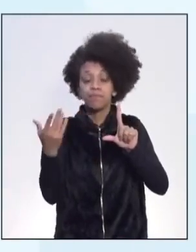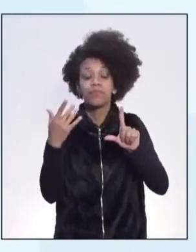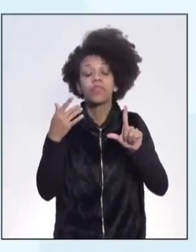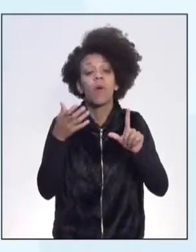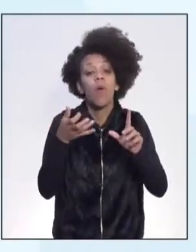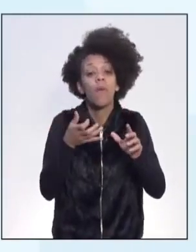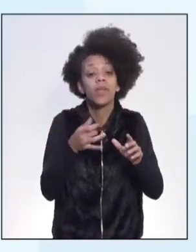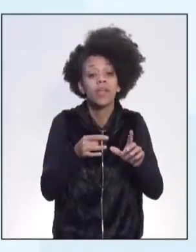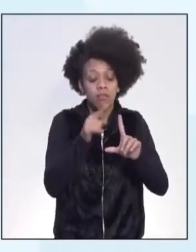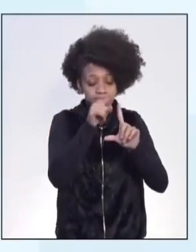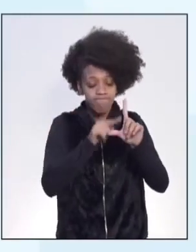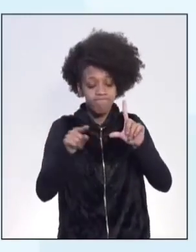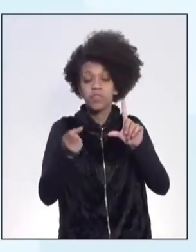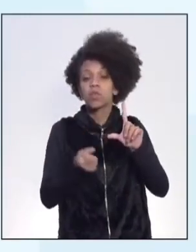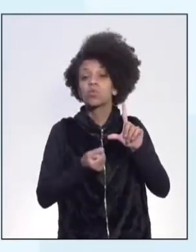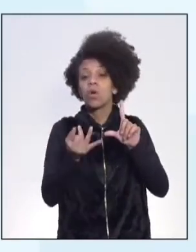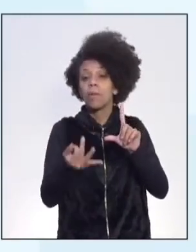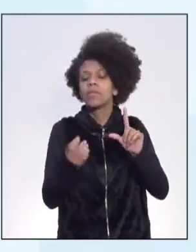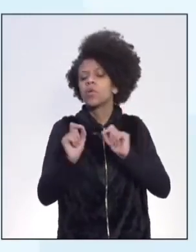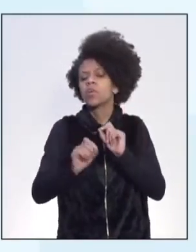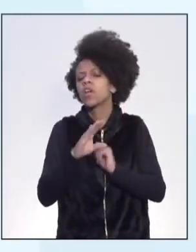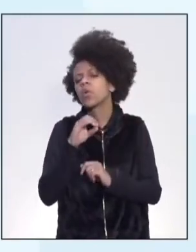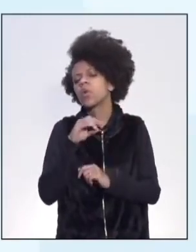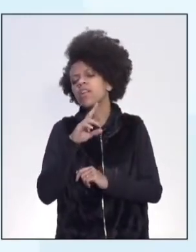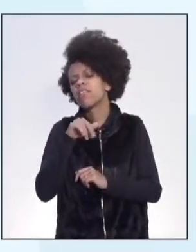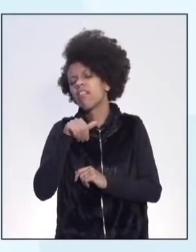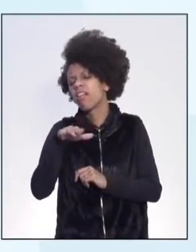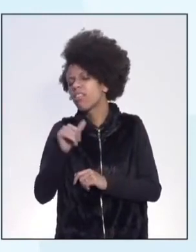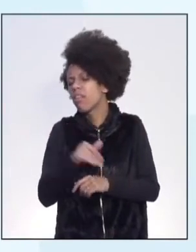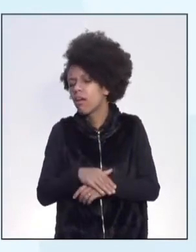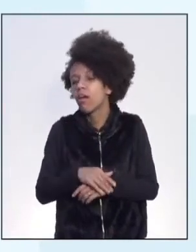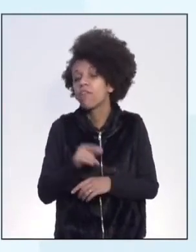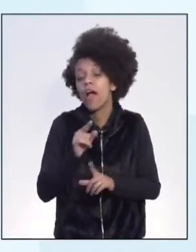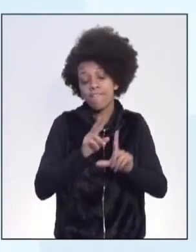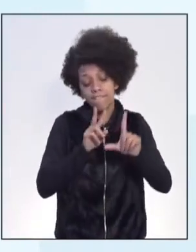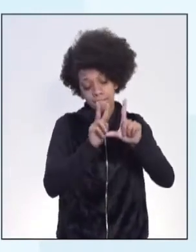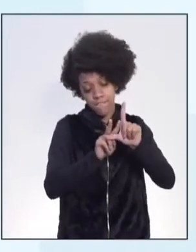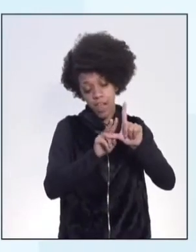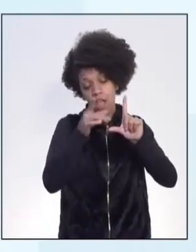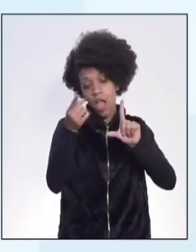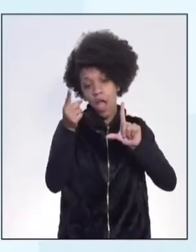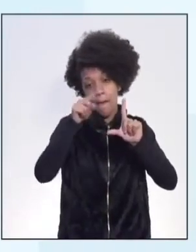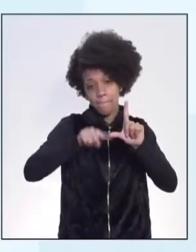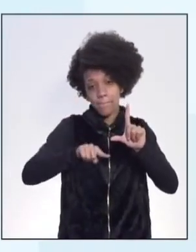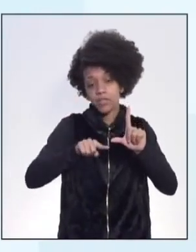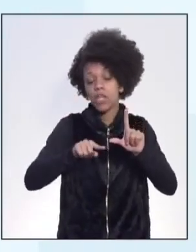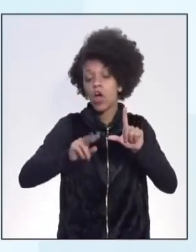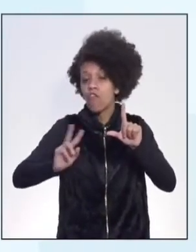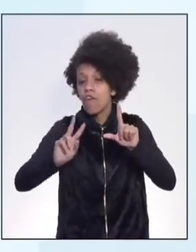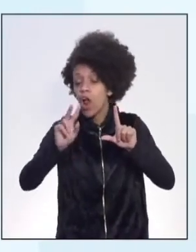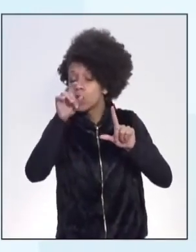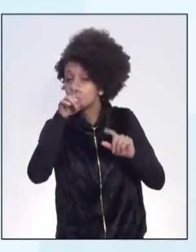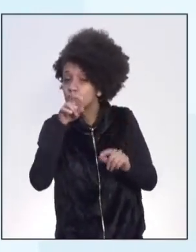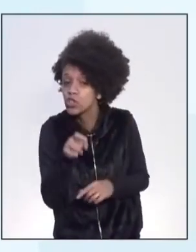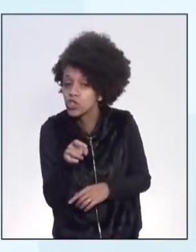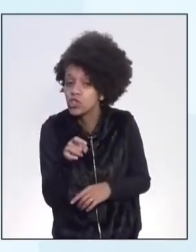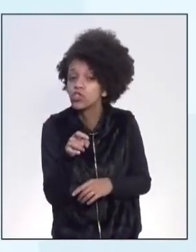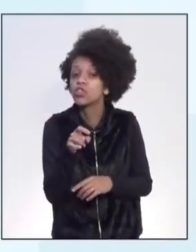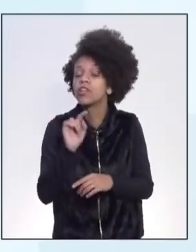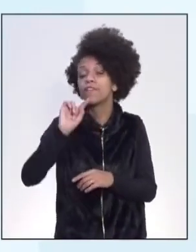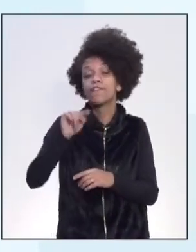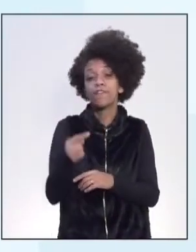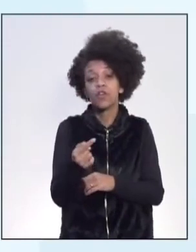as coordenadas desse ponto. O que é coordenada mesmo, professora? Você vai por V, abre parênteses, o valor do x,